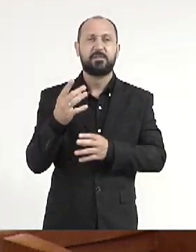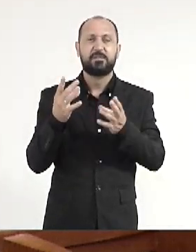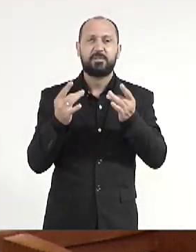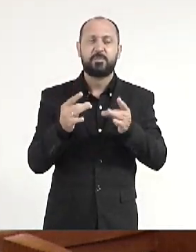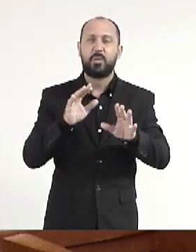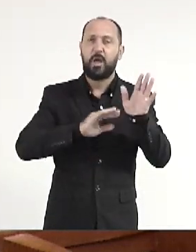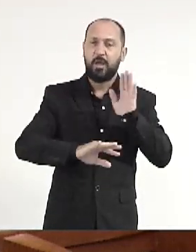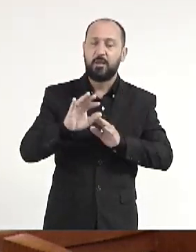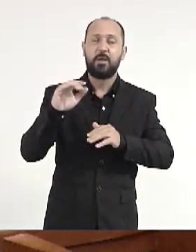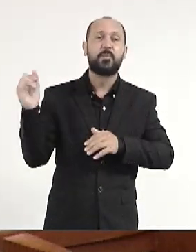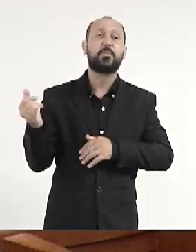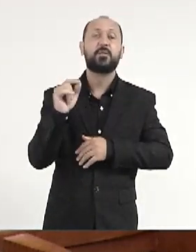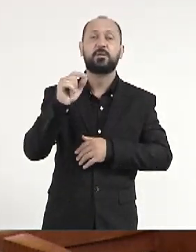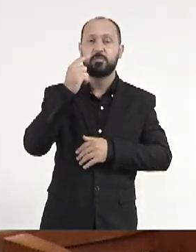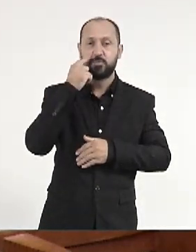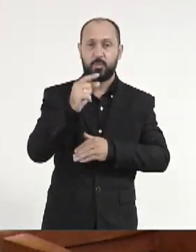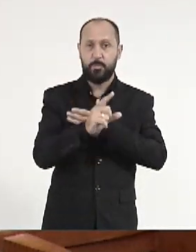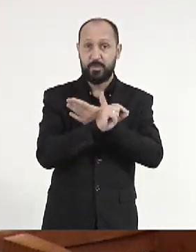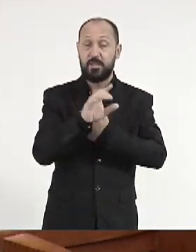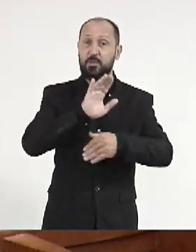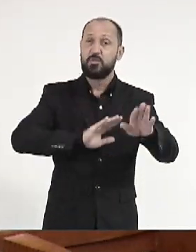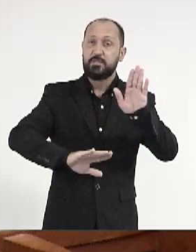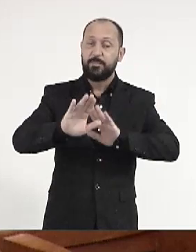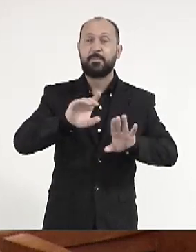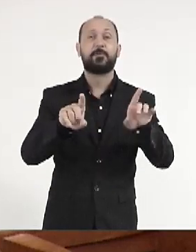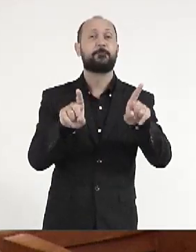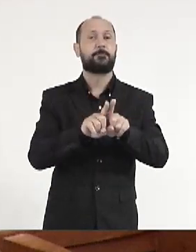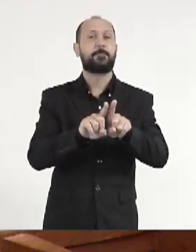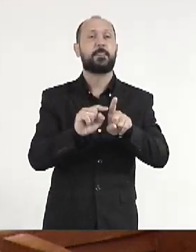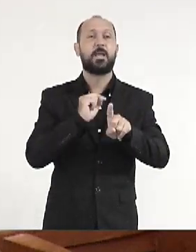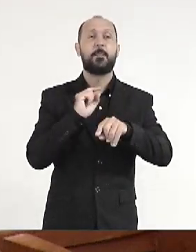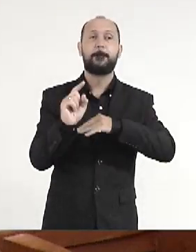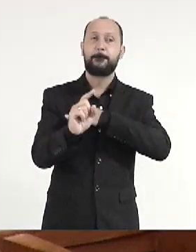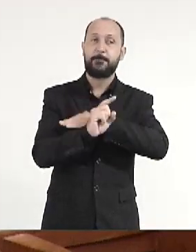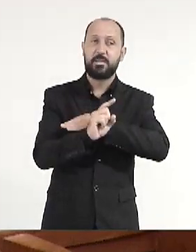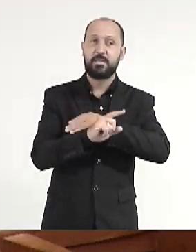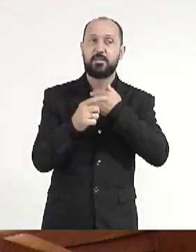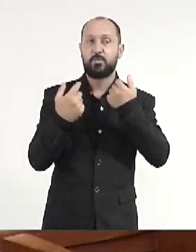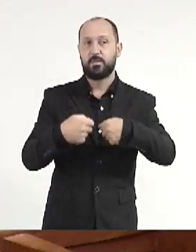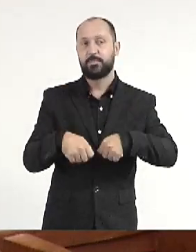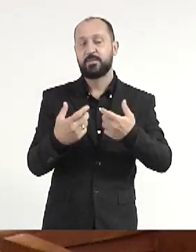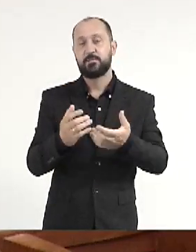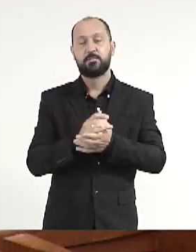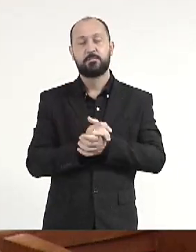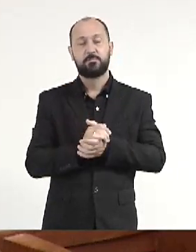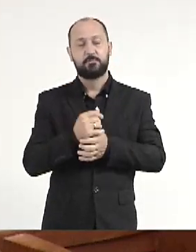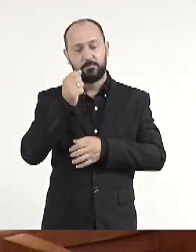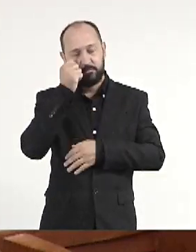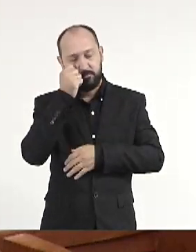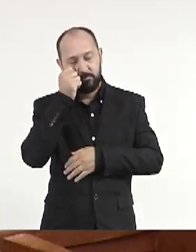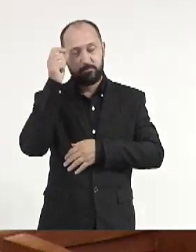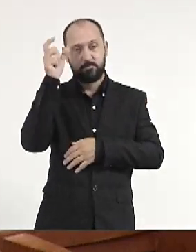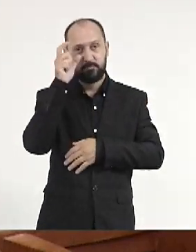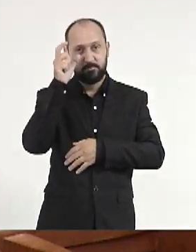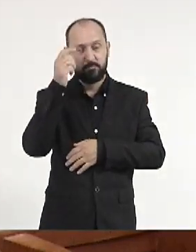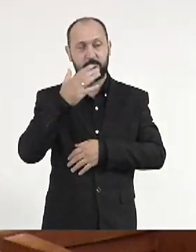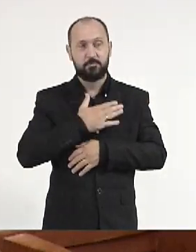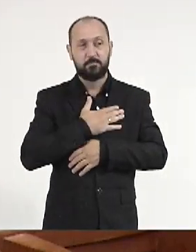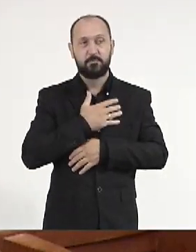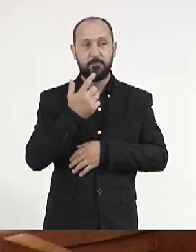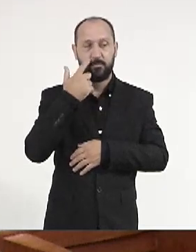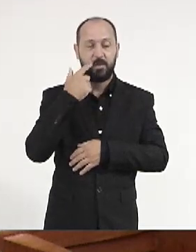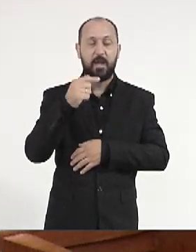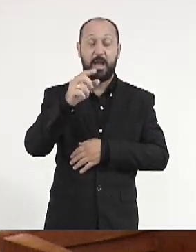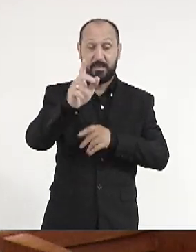delicado. Então, é importante que o Pantanal se prepare também para atender às demandas. E algo que me chamou muita atenção, enquanto a